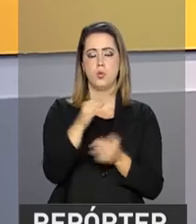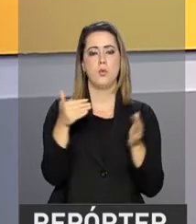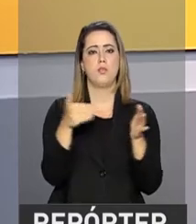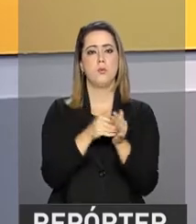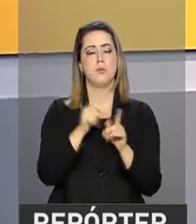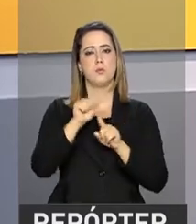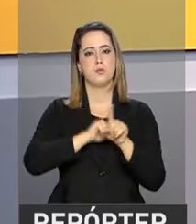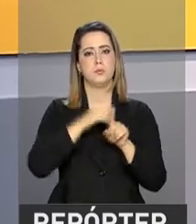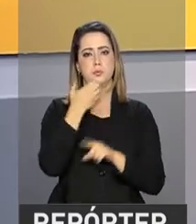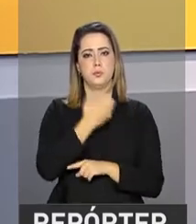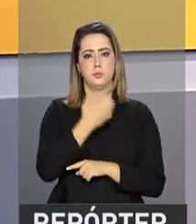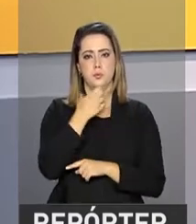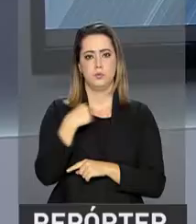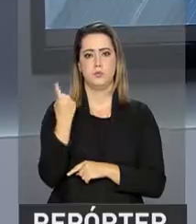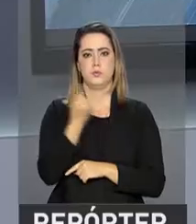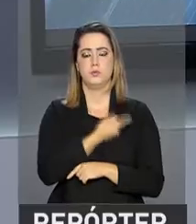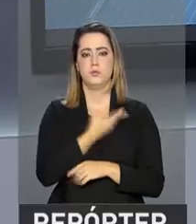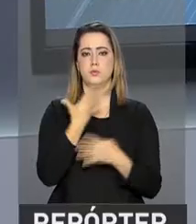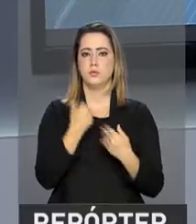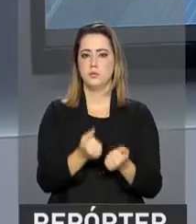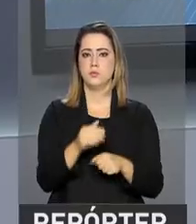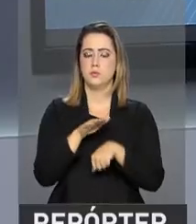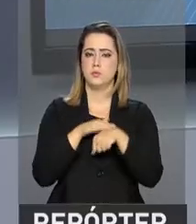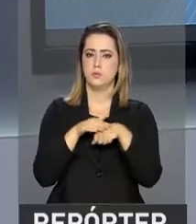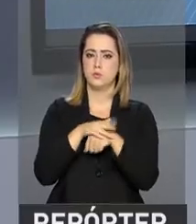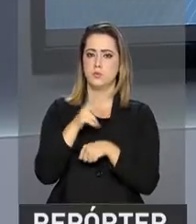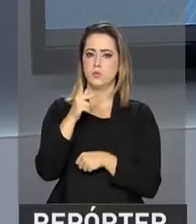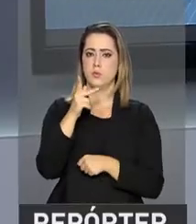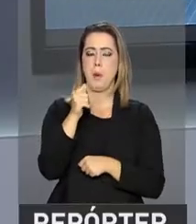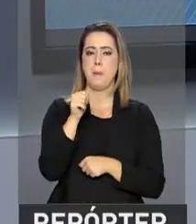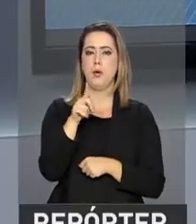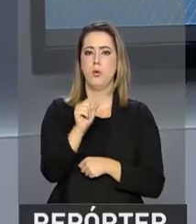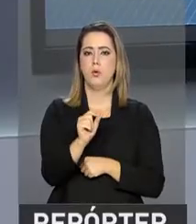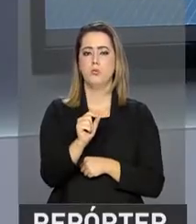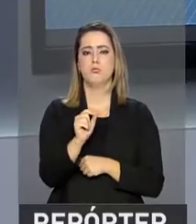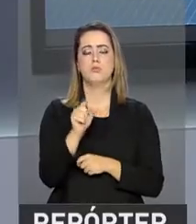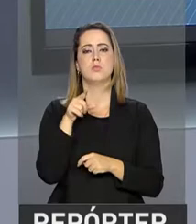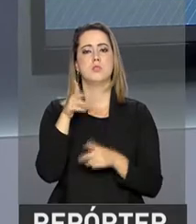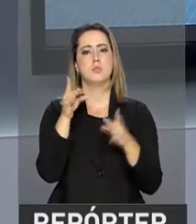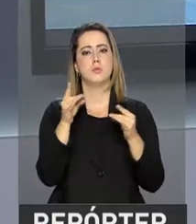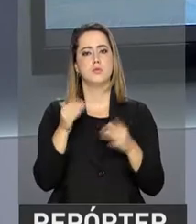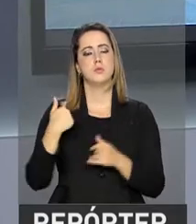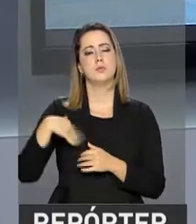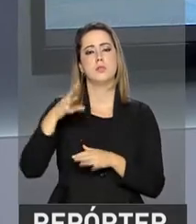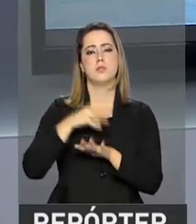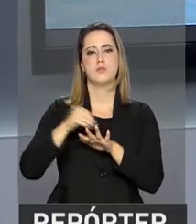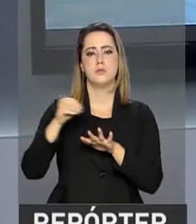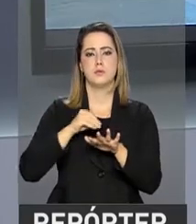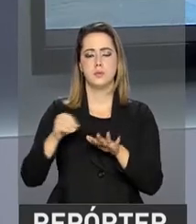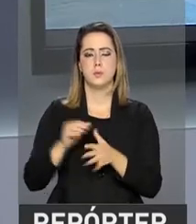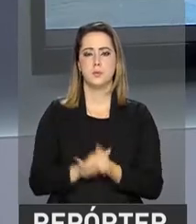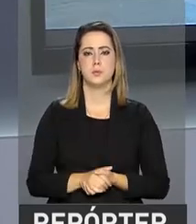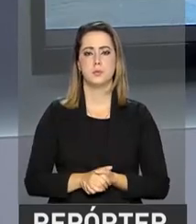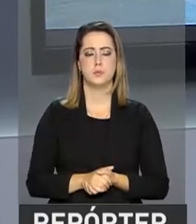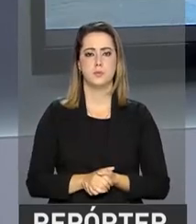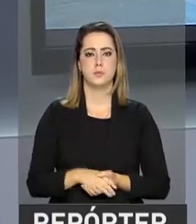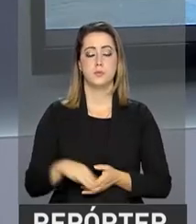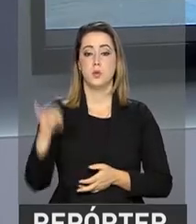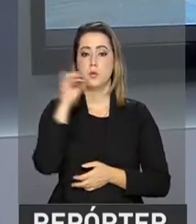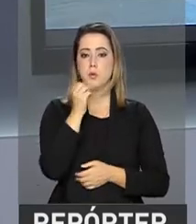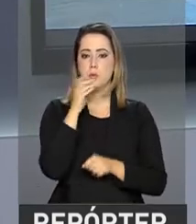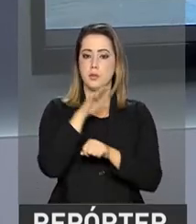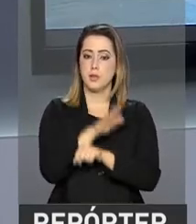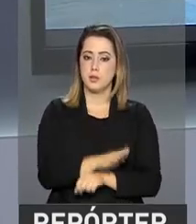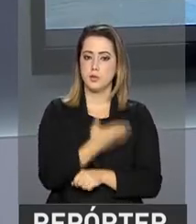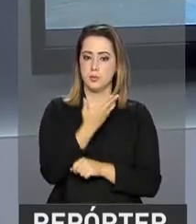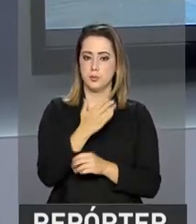até o mês de dezembro nós vamos agora conversar com o repórter paulo la sálvia que tem mais informações sobre isso olá paulo